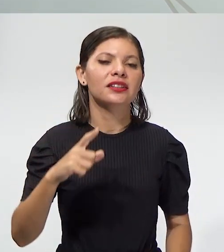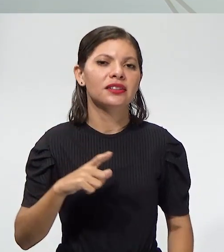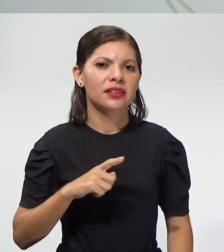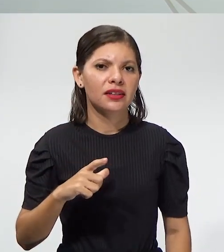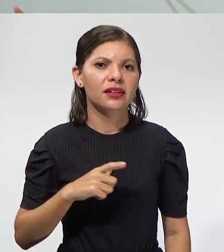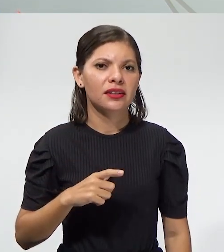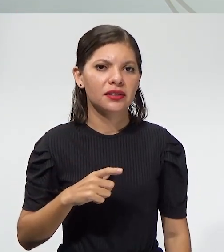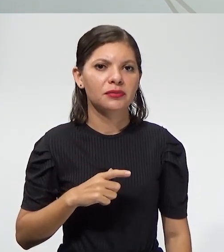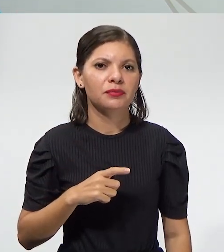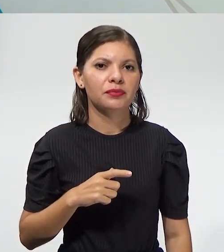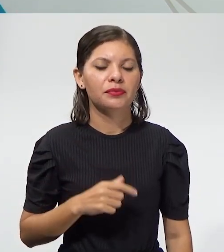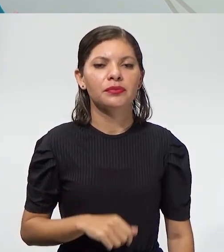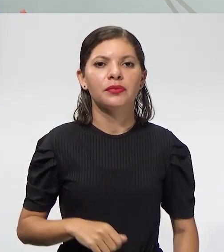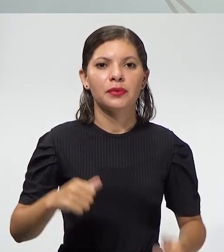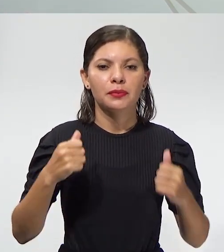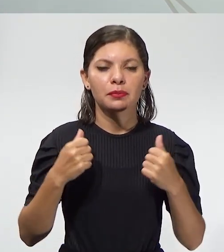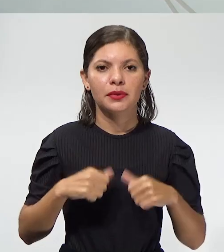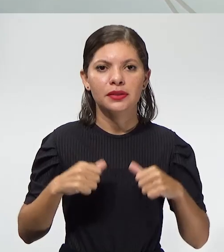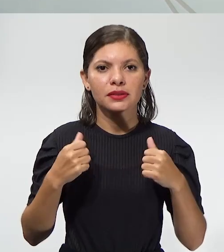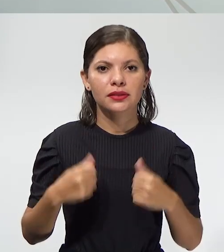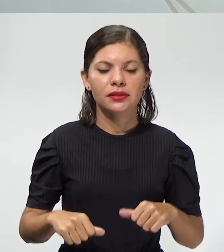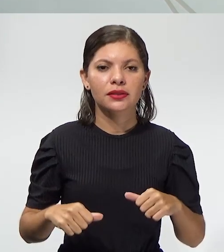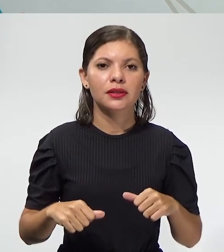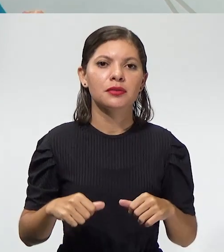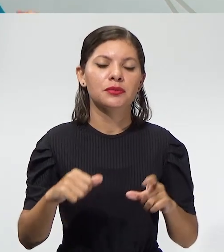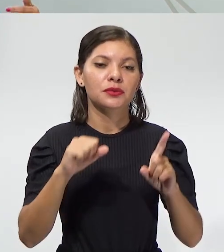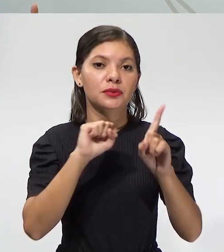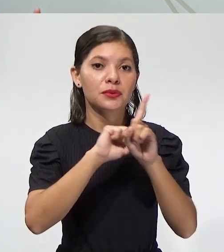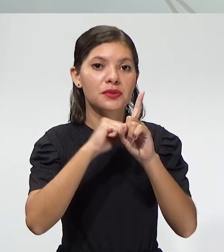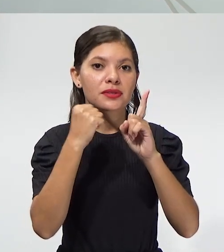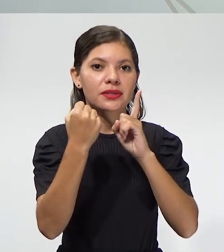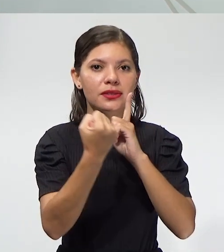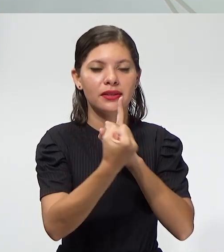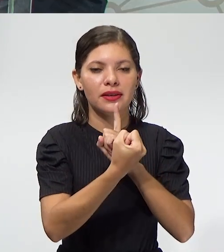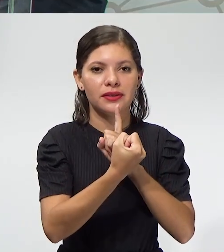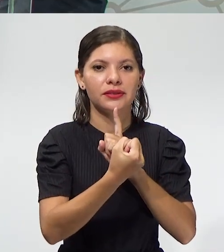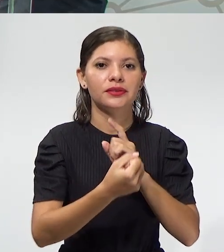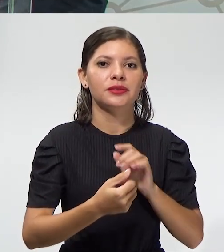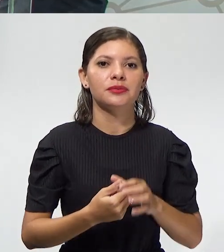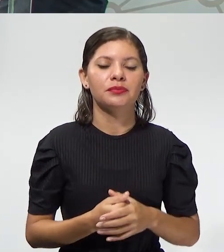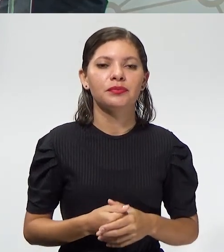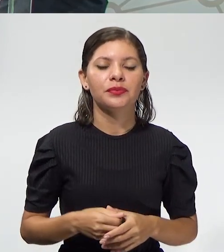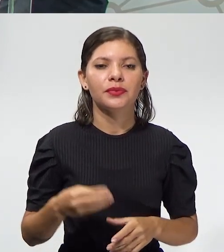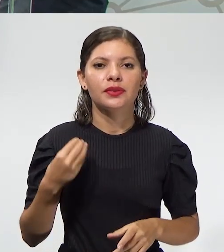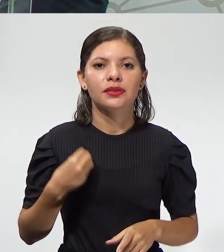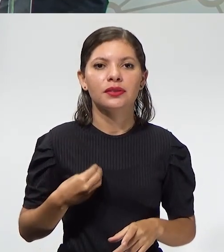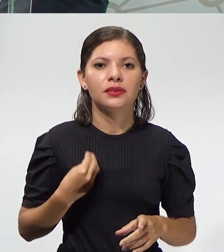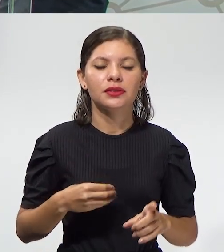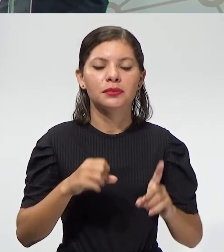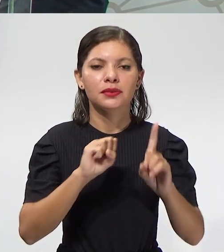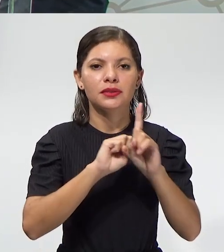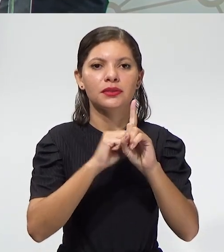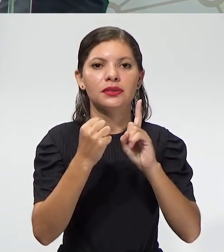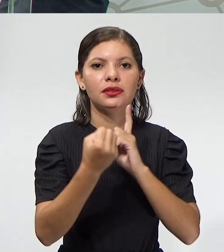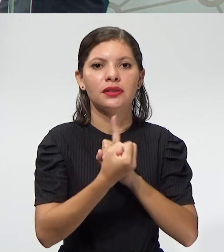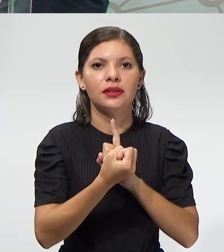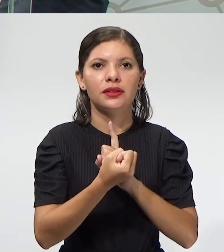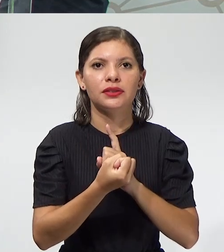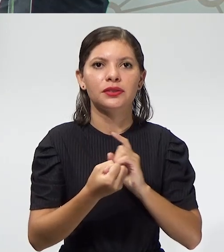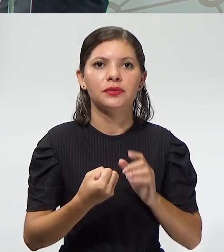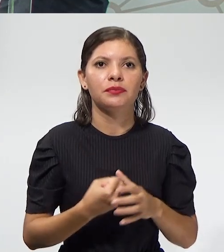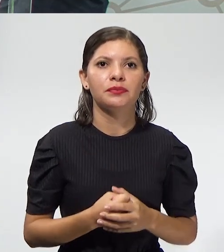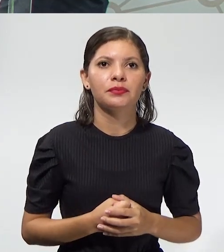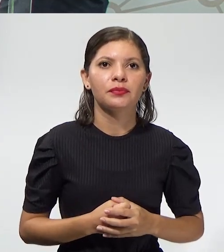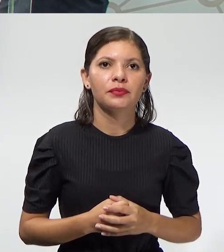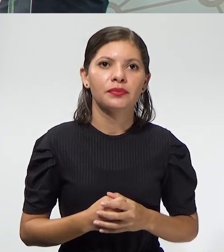nossa instituição. E, na verdade, nós dependemos dessa sociedade e nós existimos para essa sociedade, né? Por causa dela,